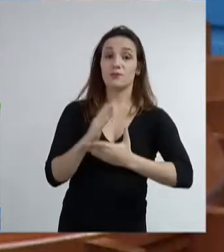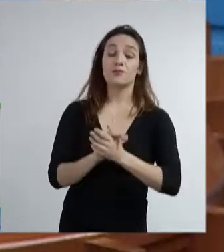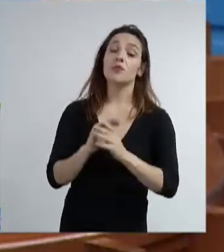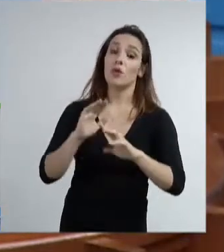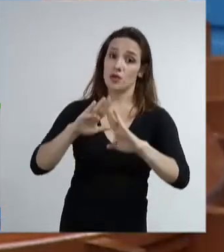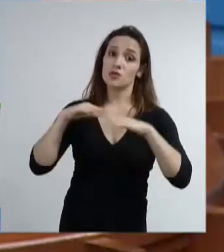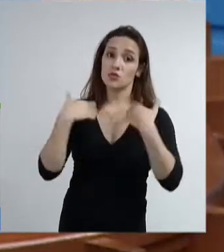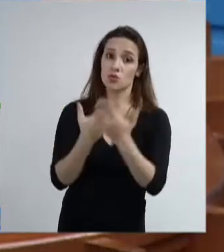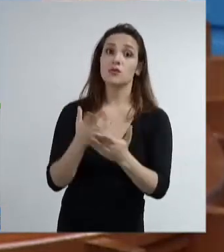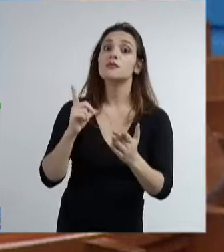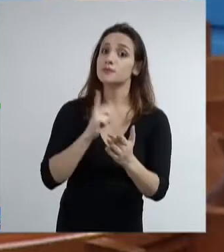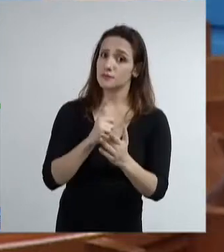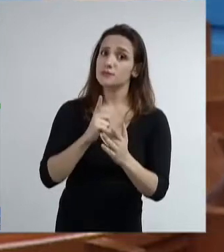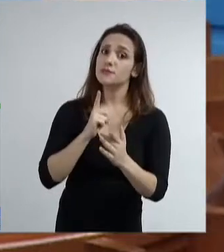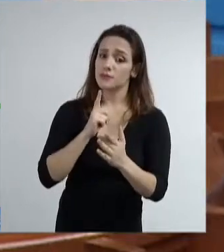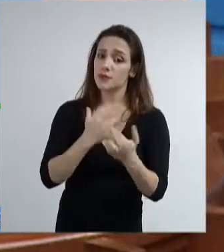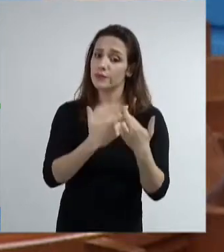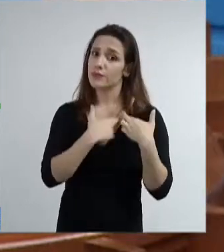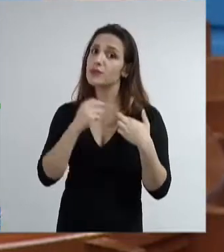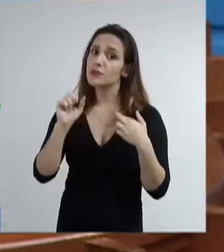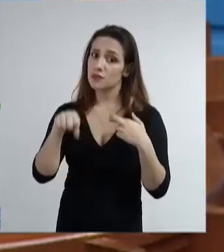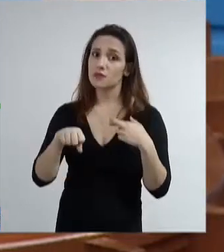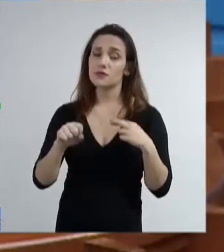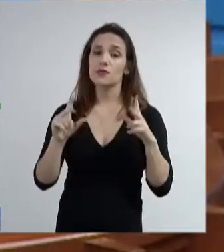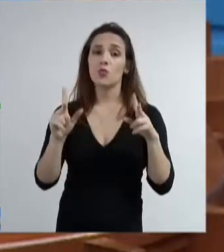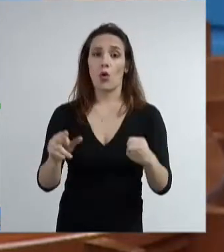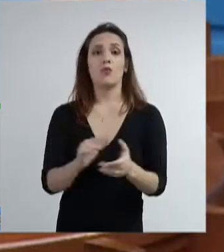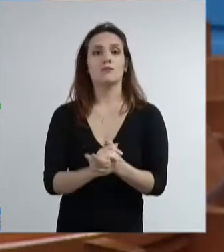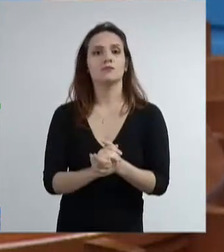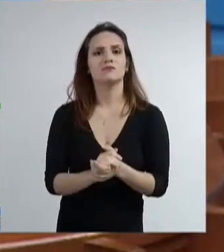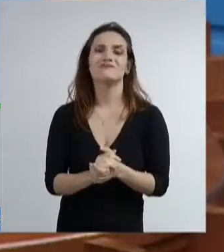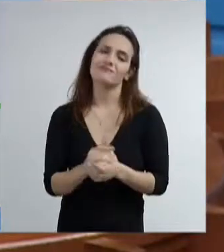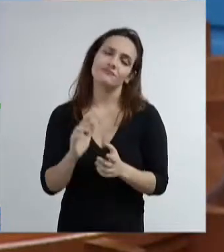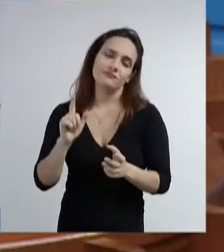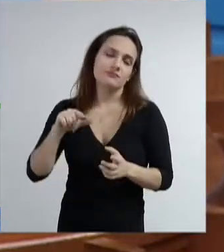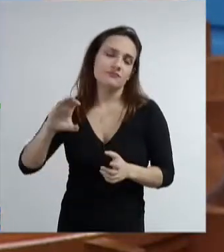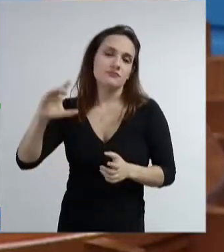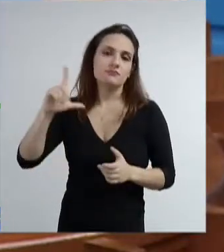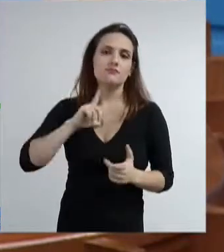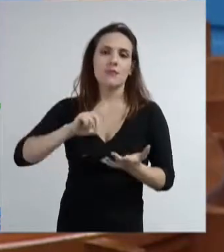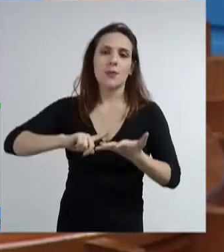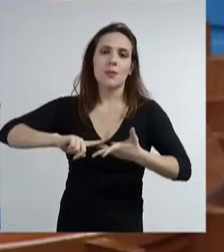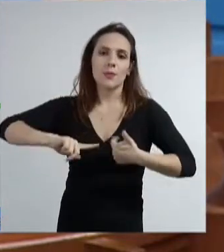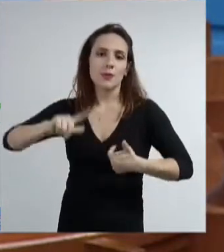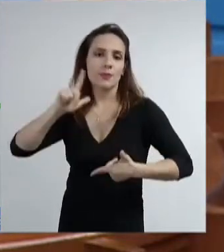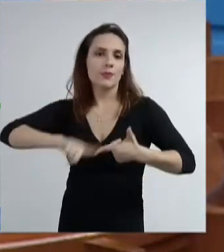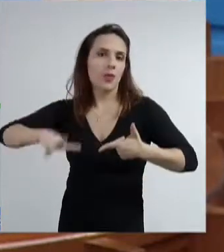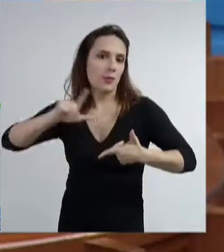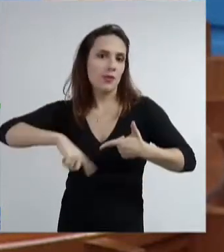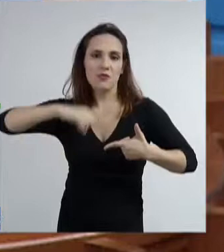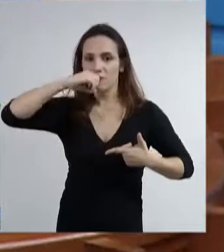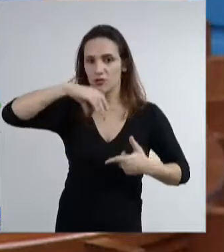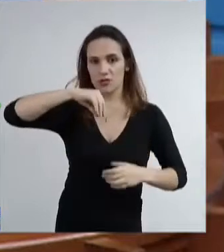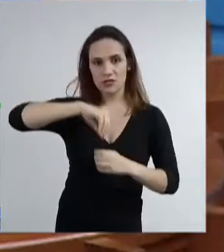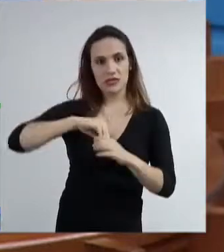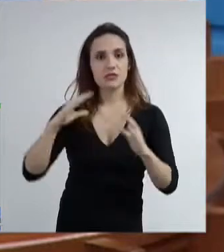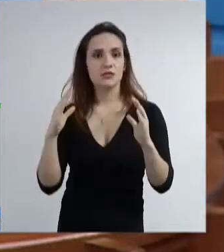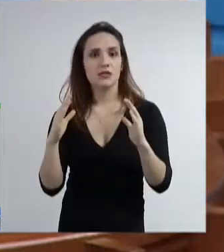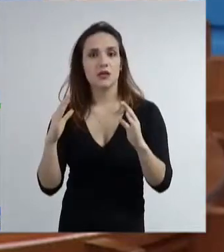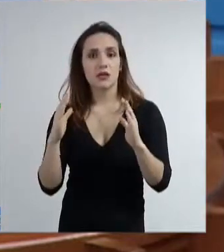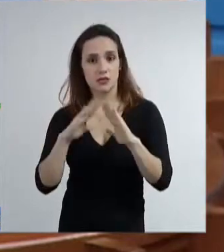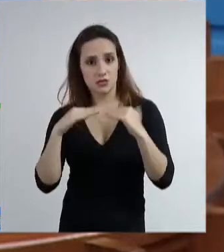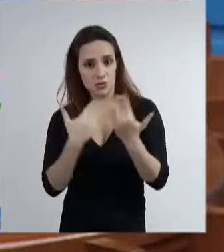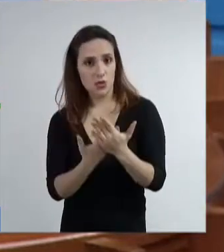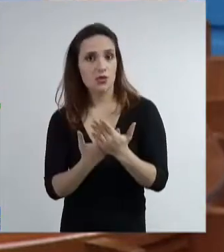tem também este condão. Apesar de todos os problemas que nós vemos hoje, de violência nas escolas,